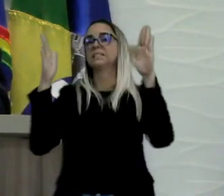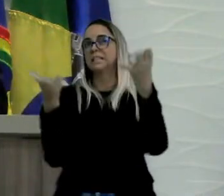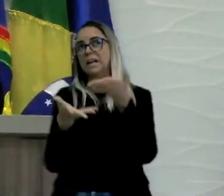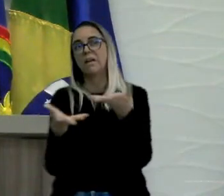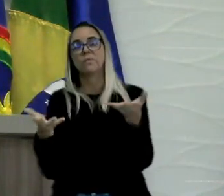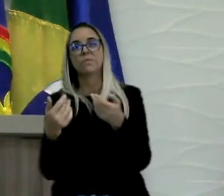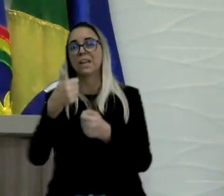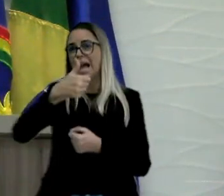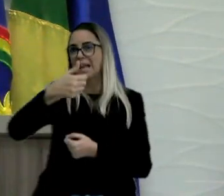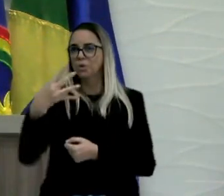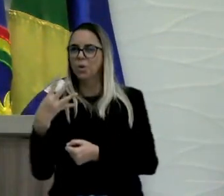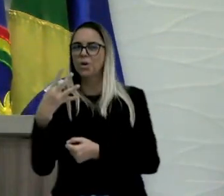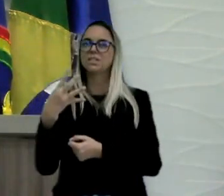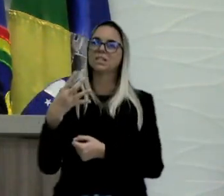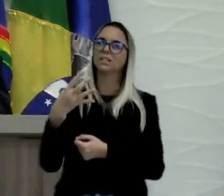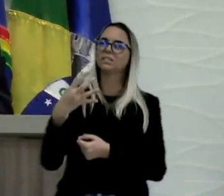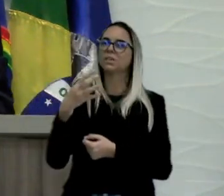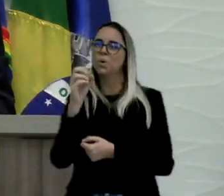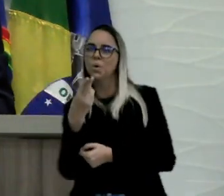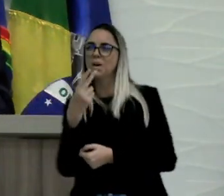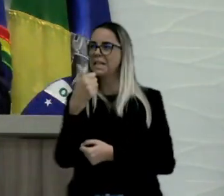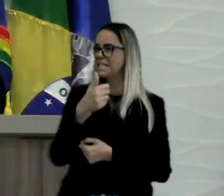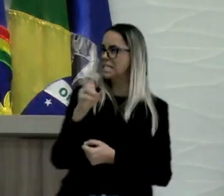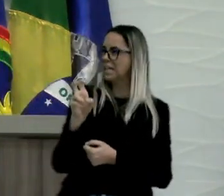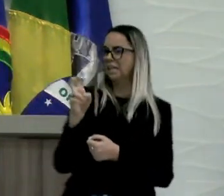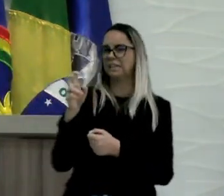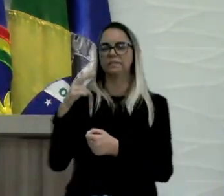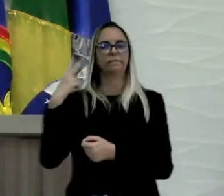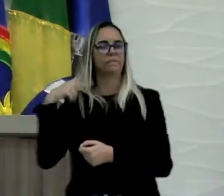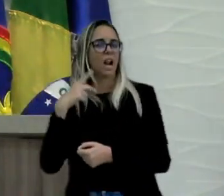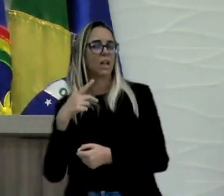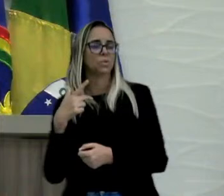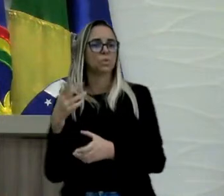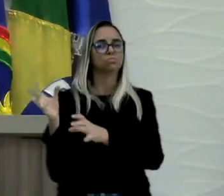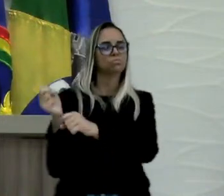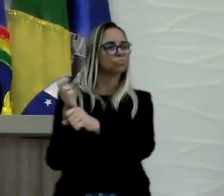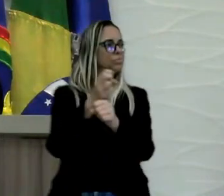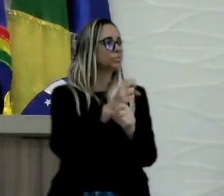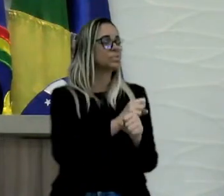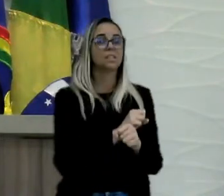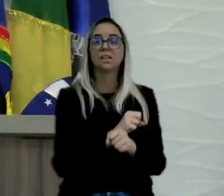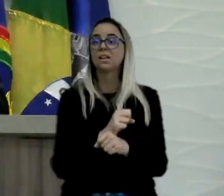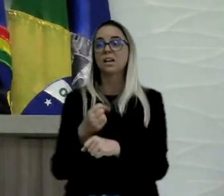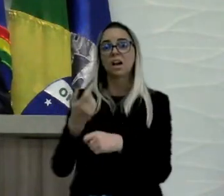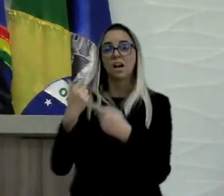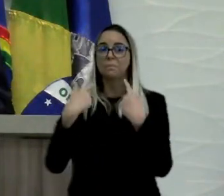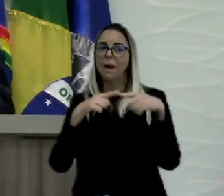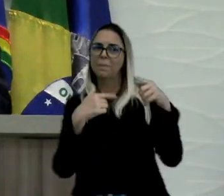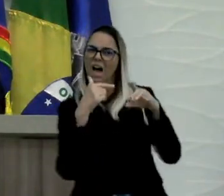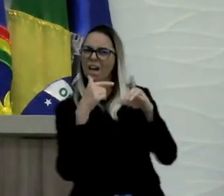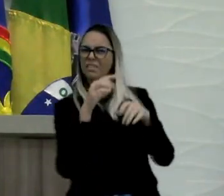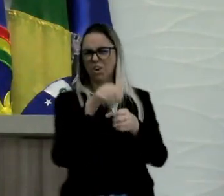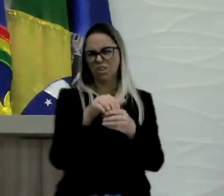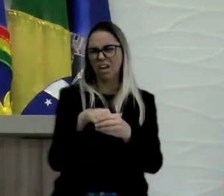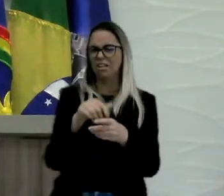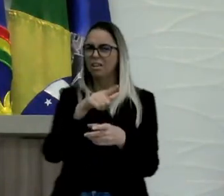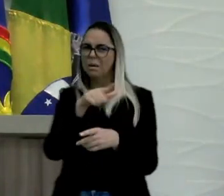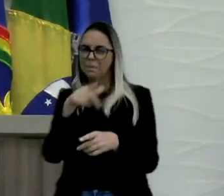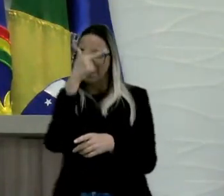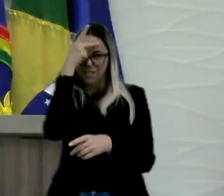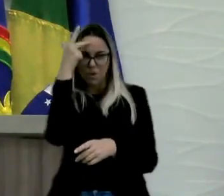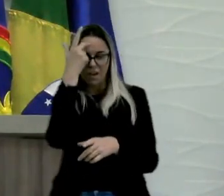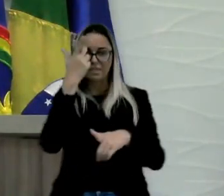14 comigo 15 Vereador a gente não tá votando contra funcionário nenhum da Compesa a gente tá votando